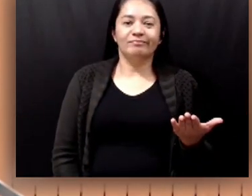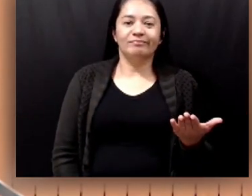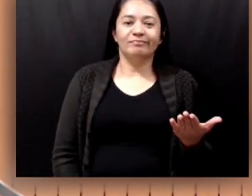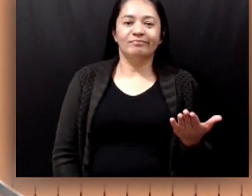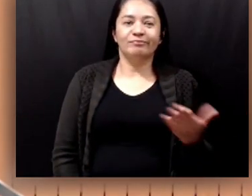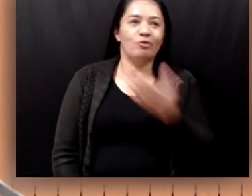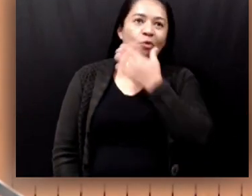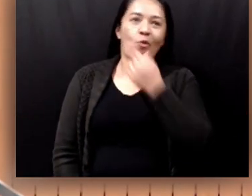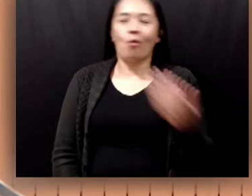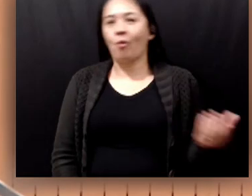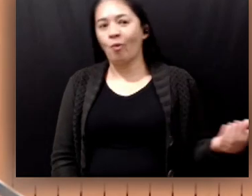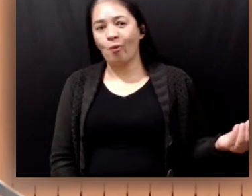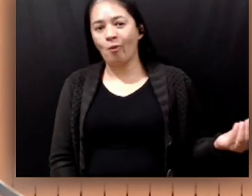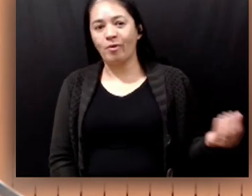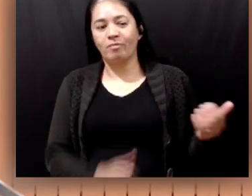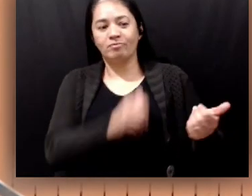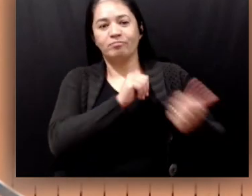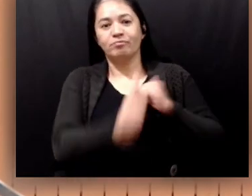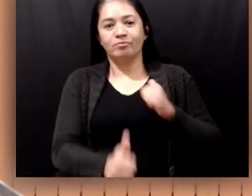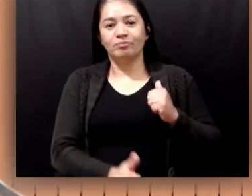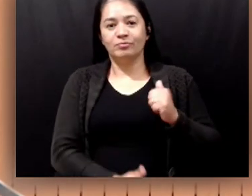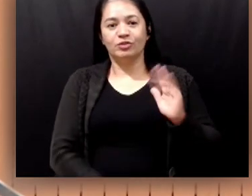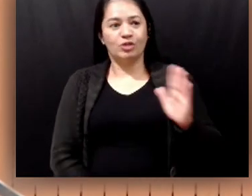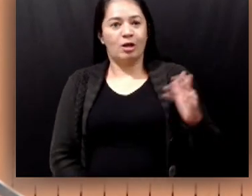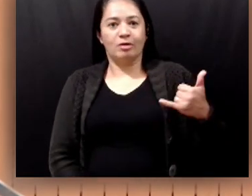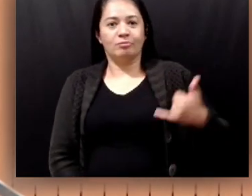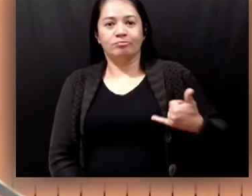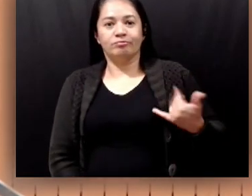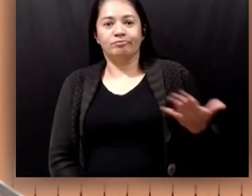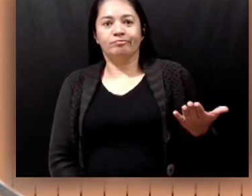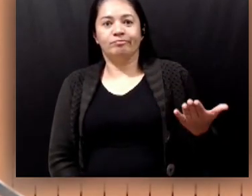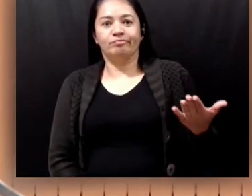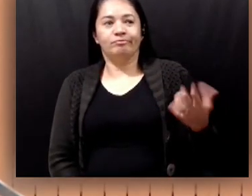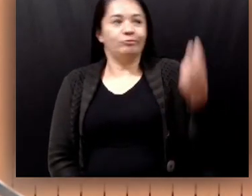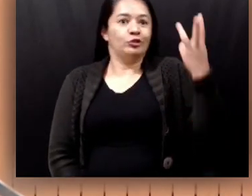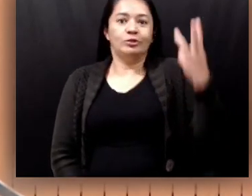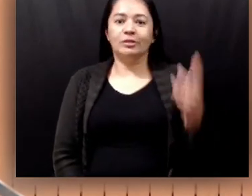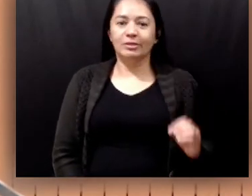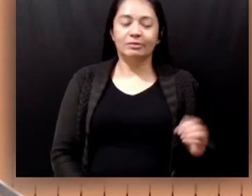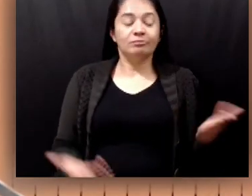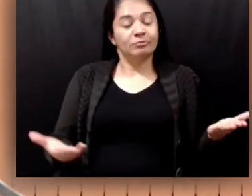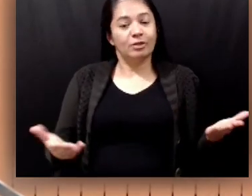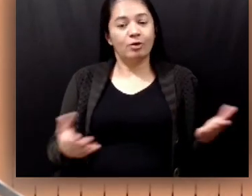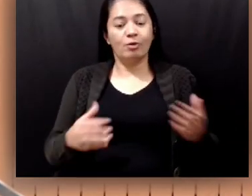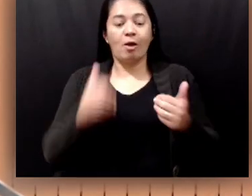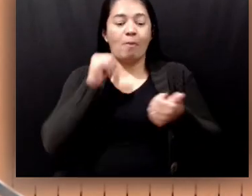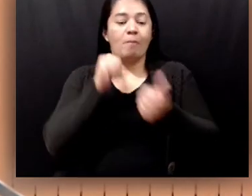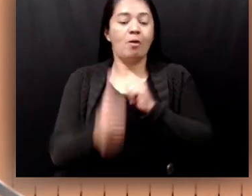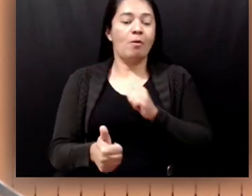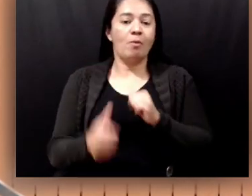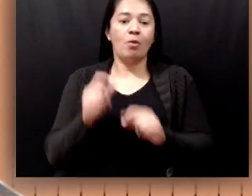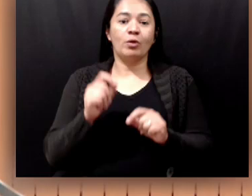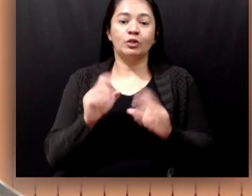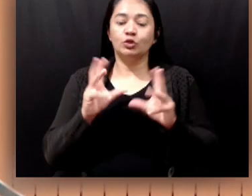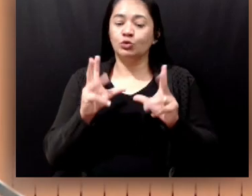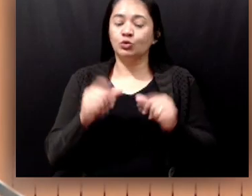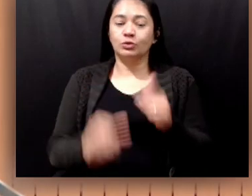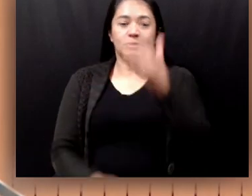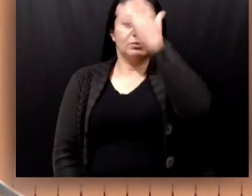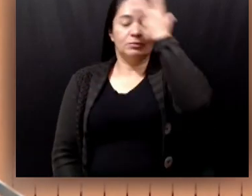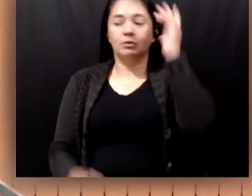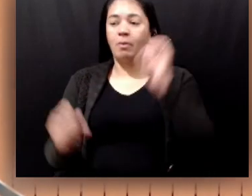atleta masculino de 30 anos. Então, é um esporte que todas as pessoas podem praticar, ele é